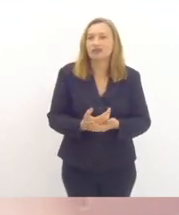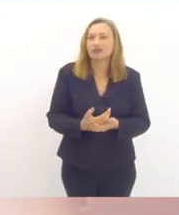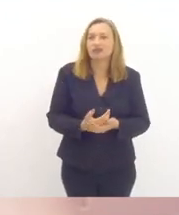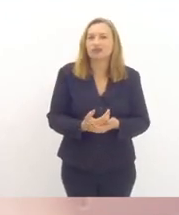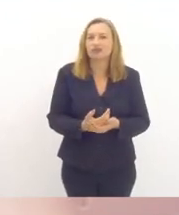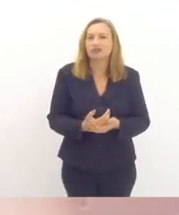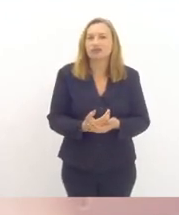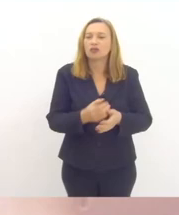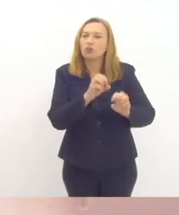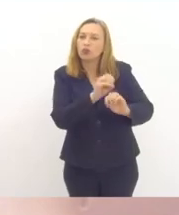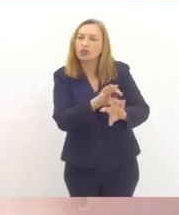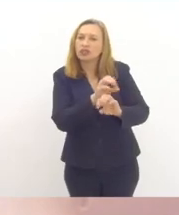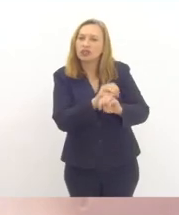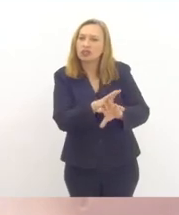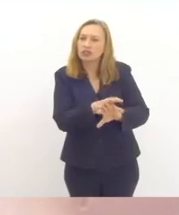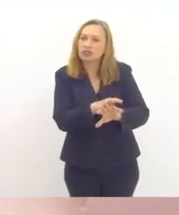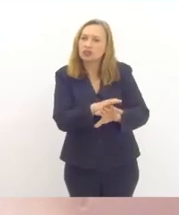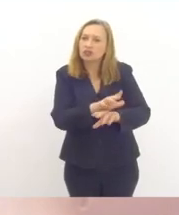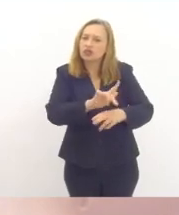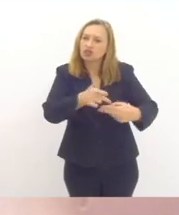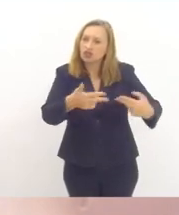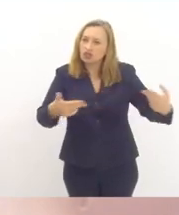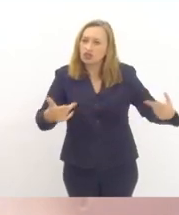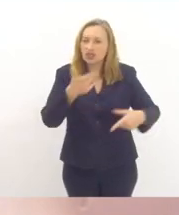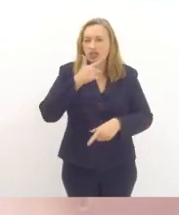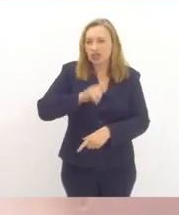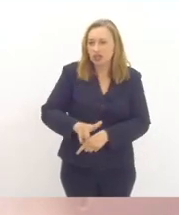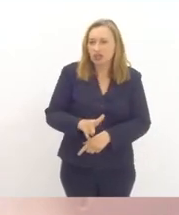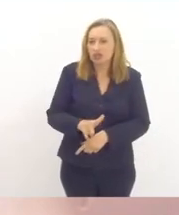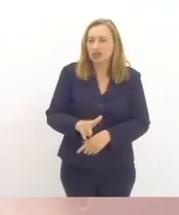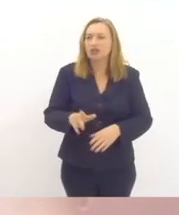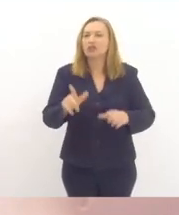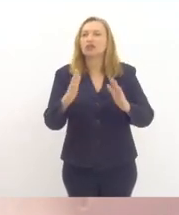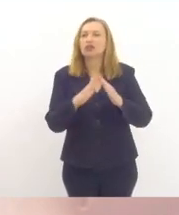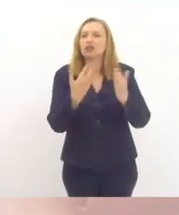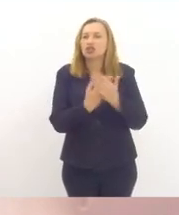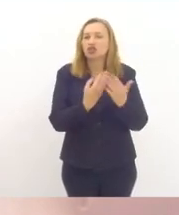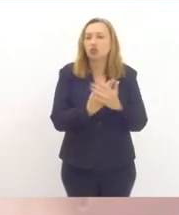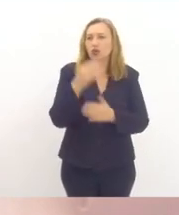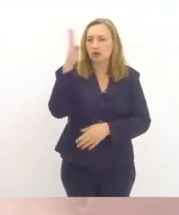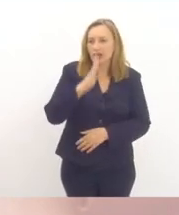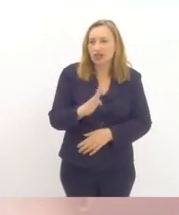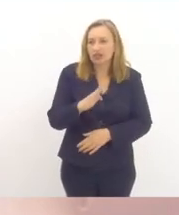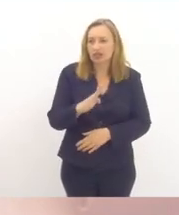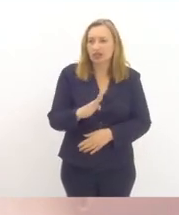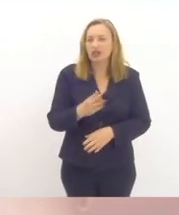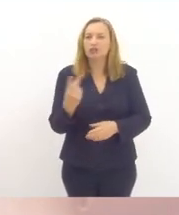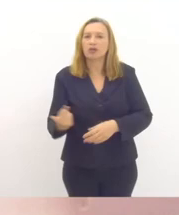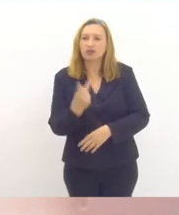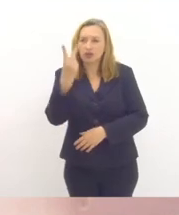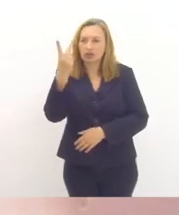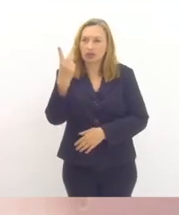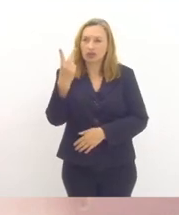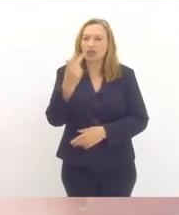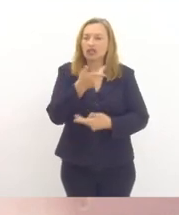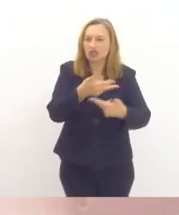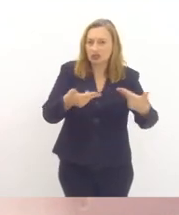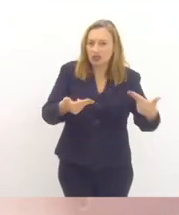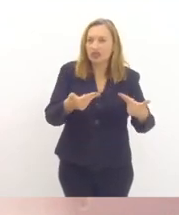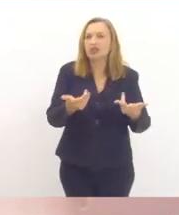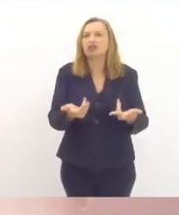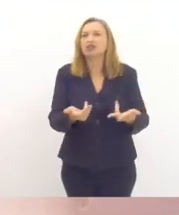garantir um ensino plurilingüe, né, nas escolas brasileiras, sobretudo para valorizar a